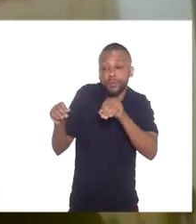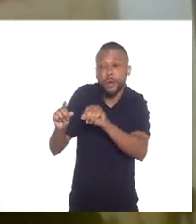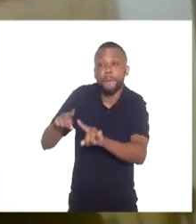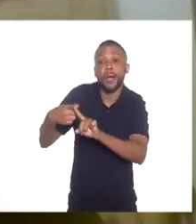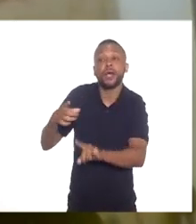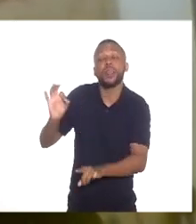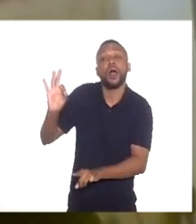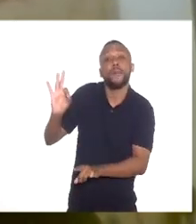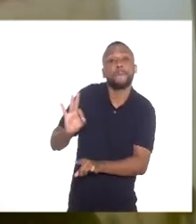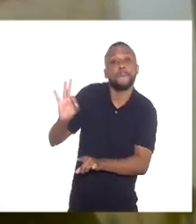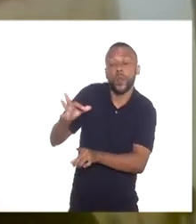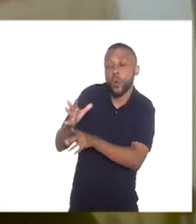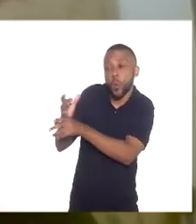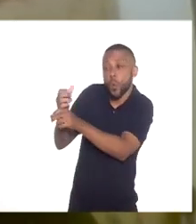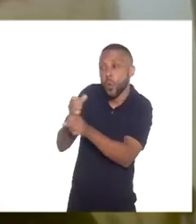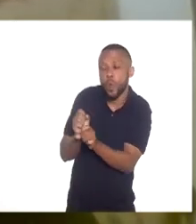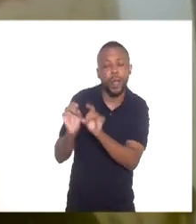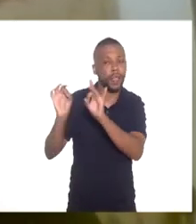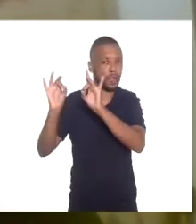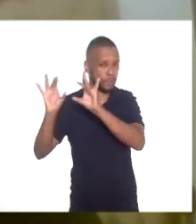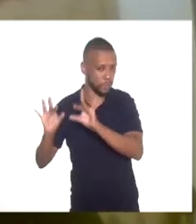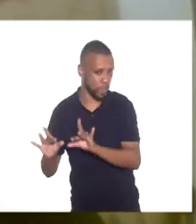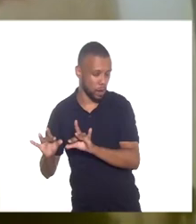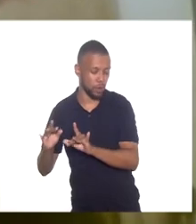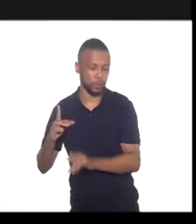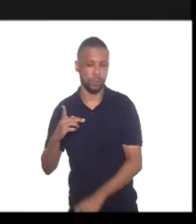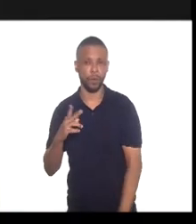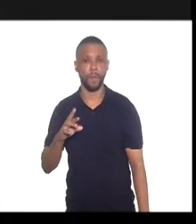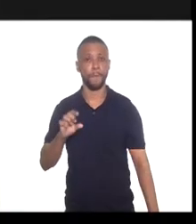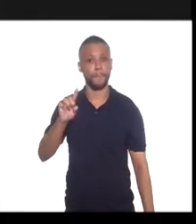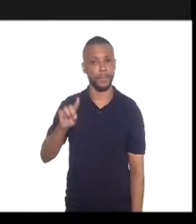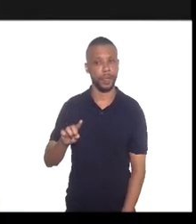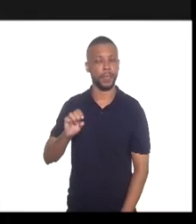e participações especiais do pré-sal, né?